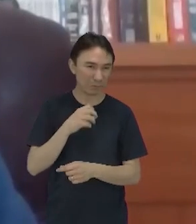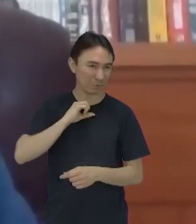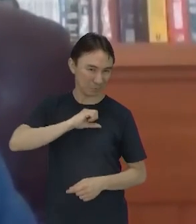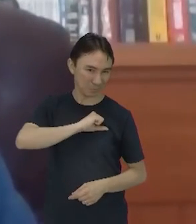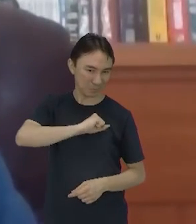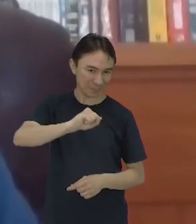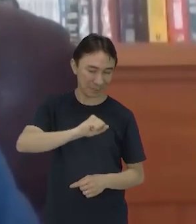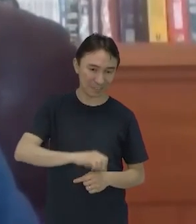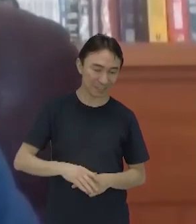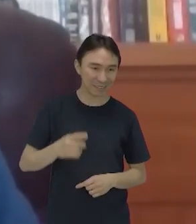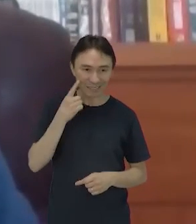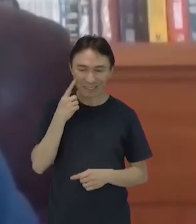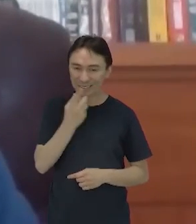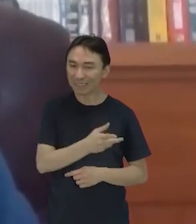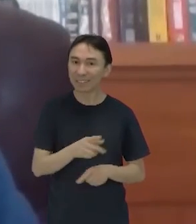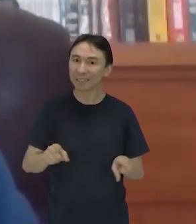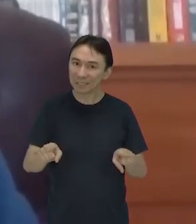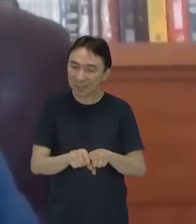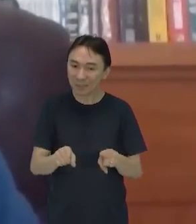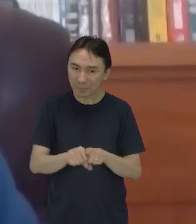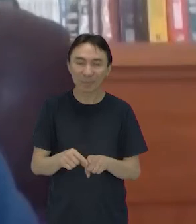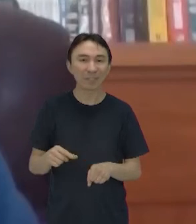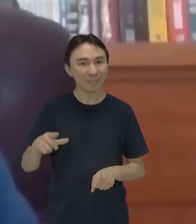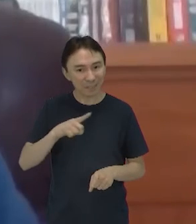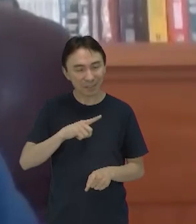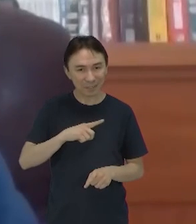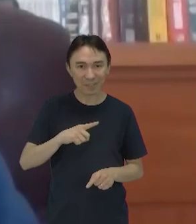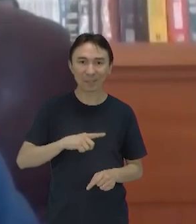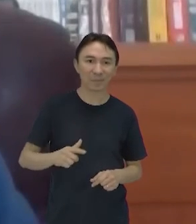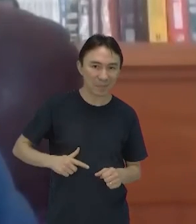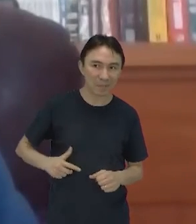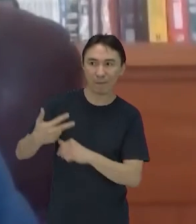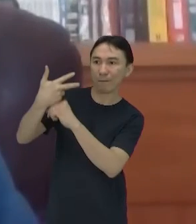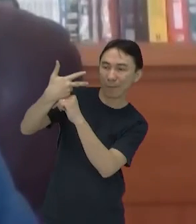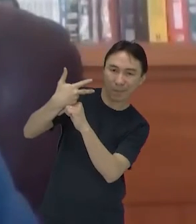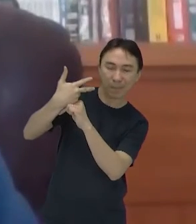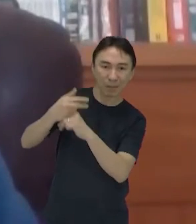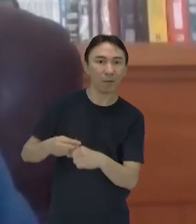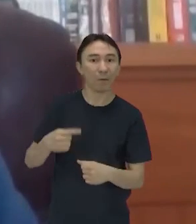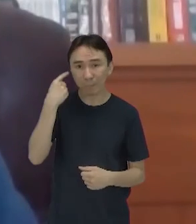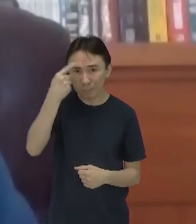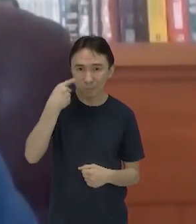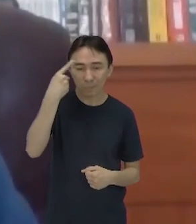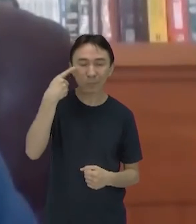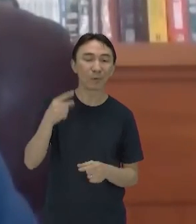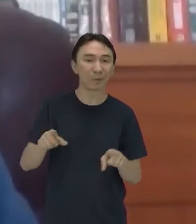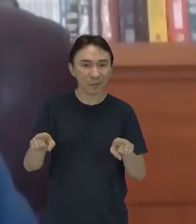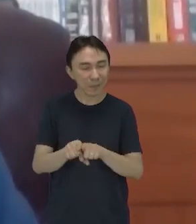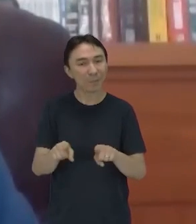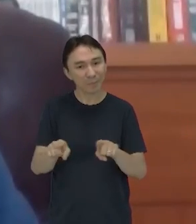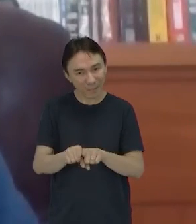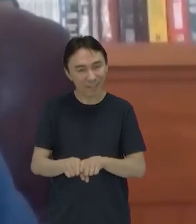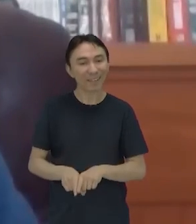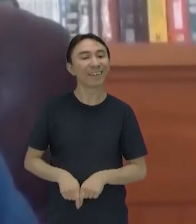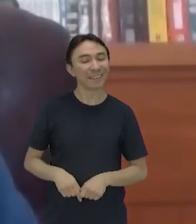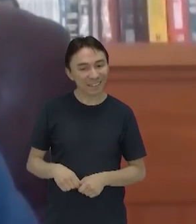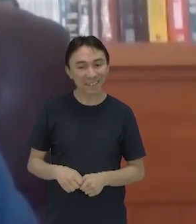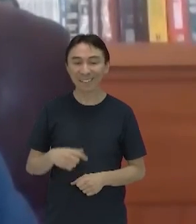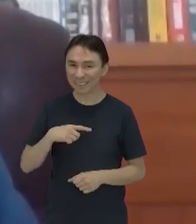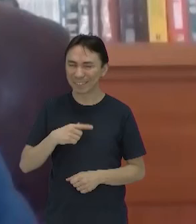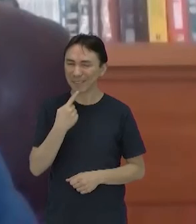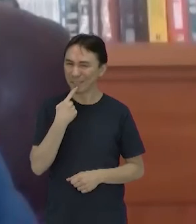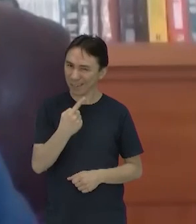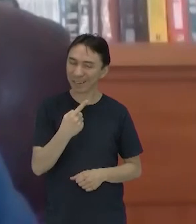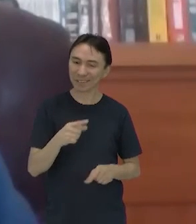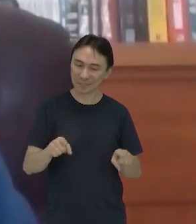Ele participou, esse escritor, ele era ator antes de ser escritor. Então ele também fala sobre o filme no